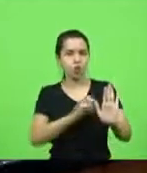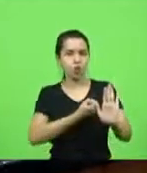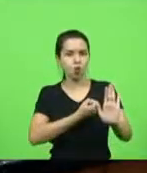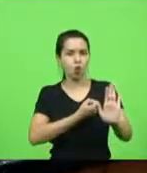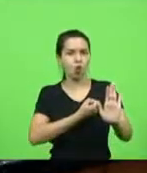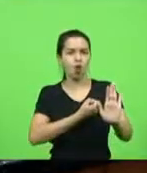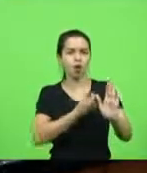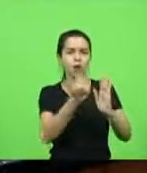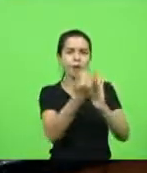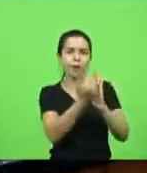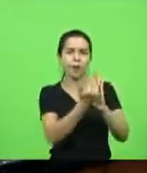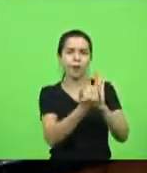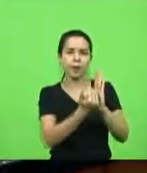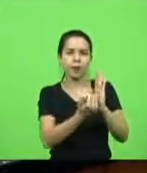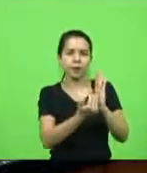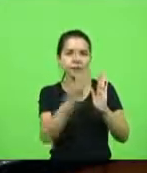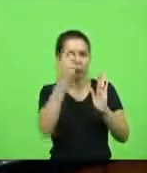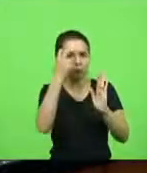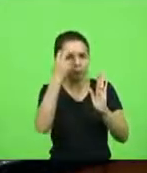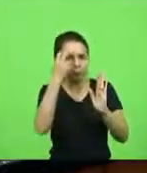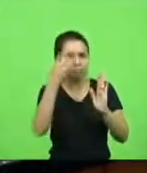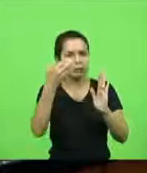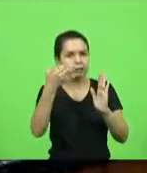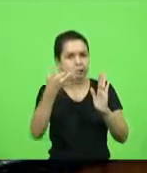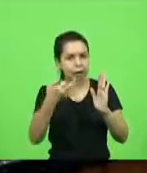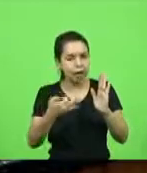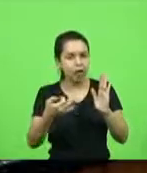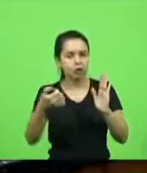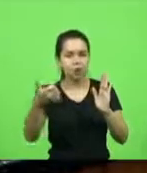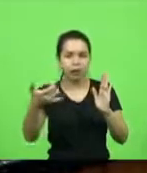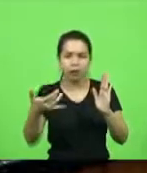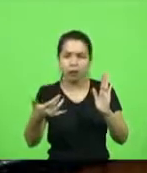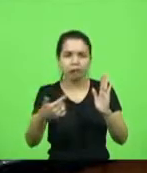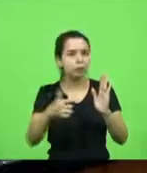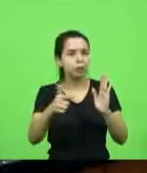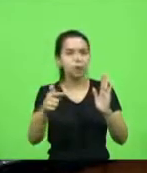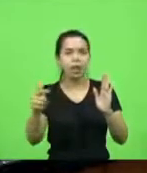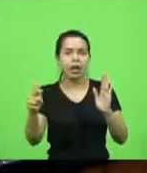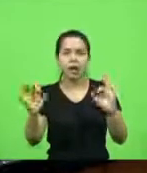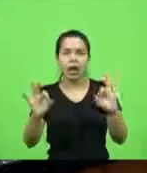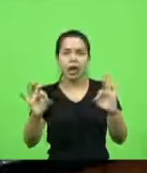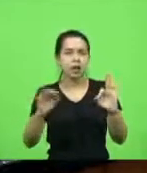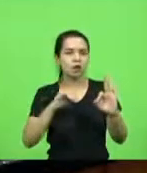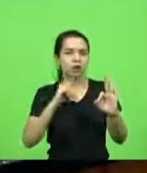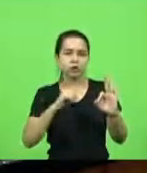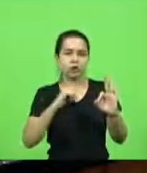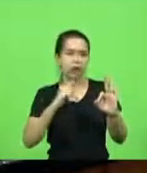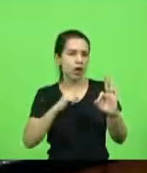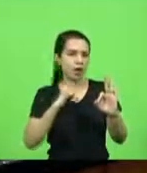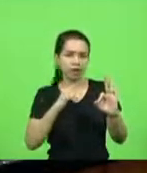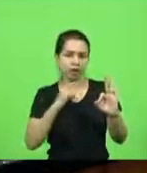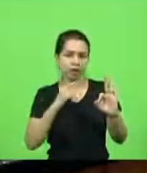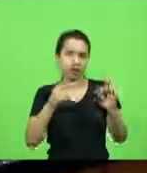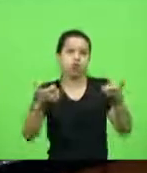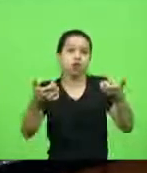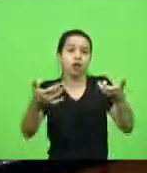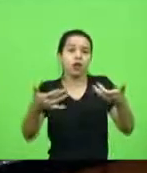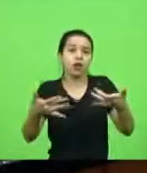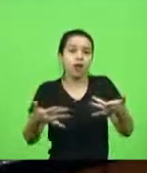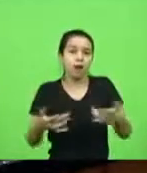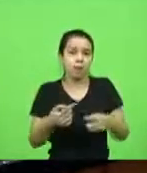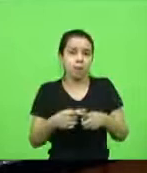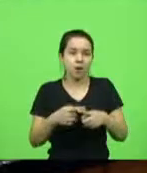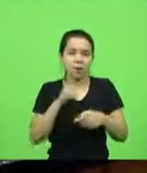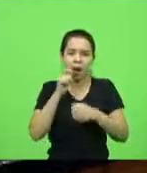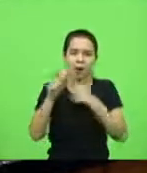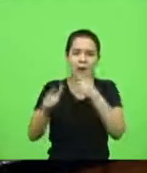razoavelmente inteligente para você conseguir explicar isso em nenhuma das vezes não conseguia falar devido o número de vai